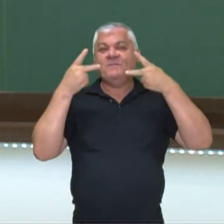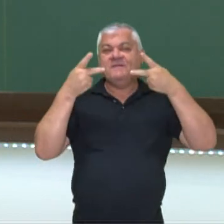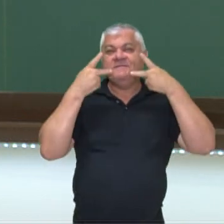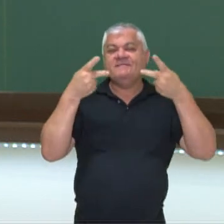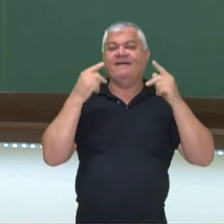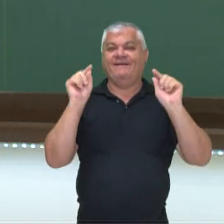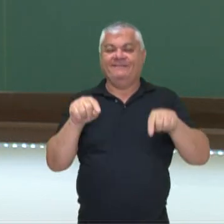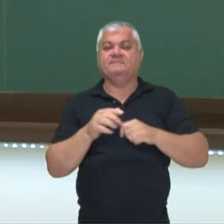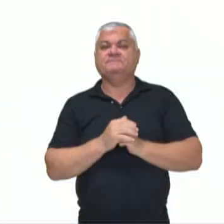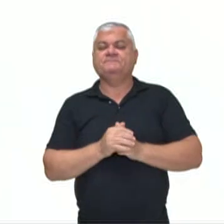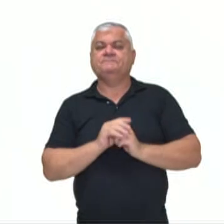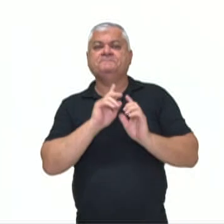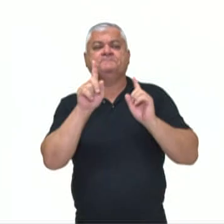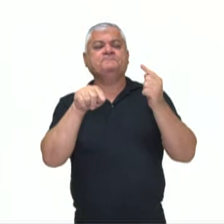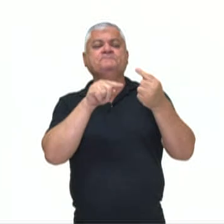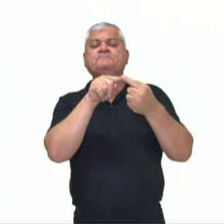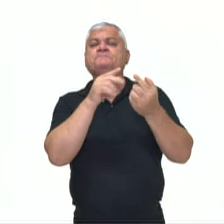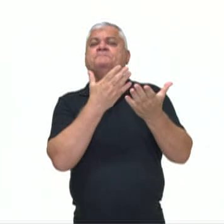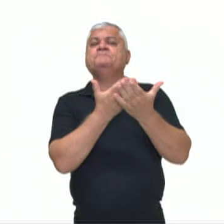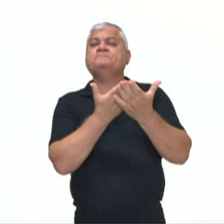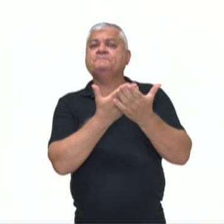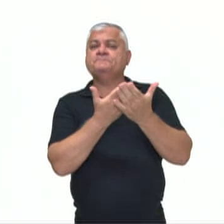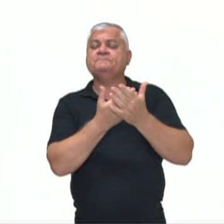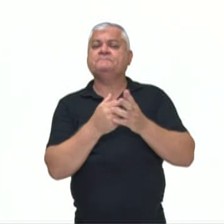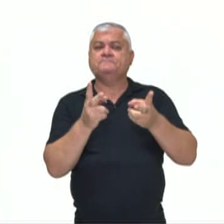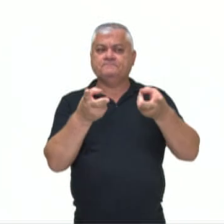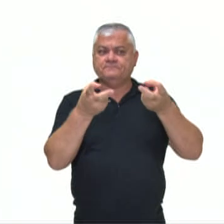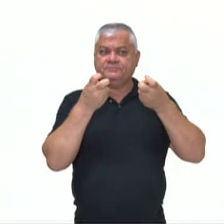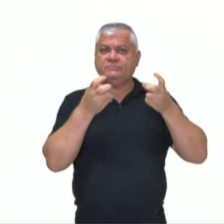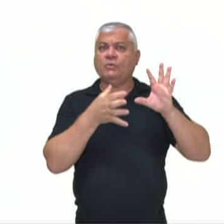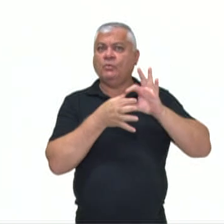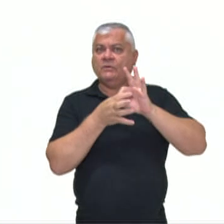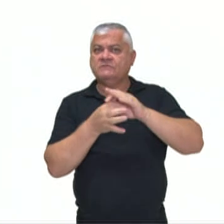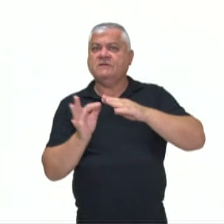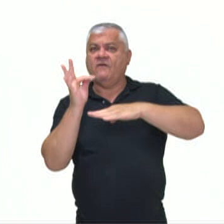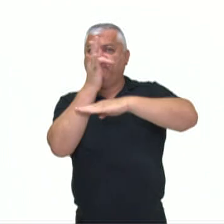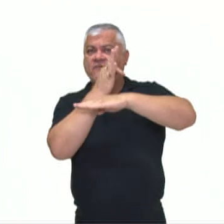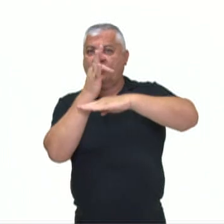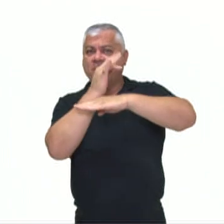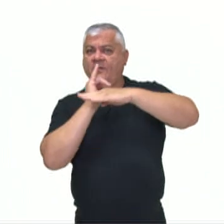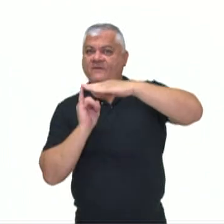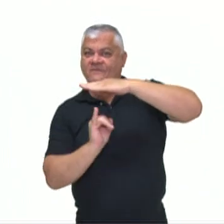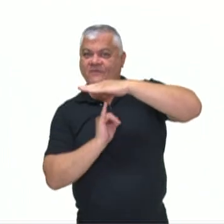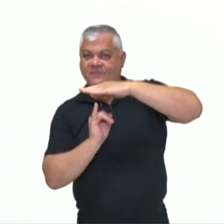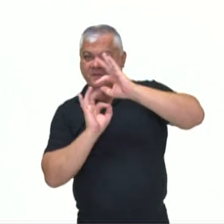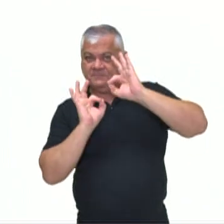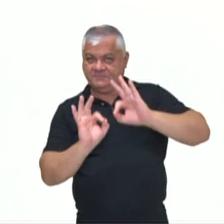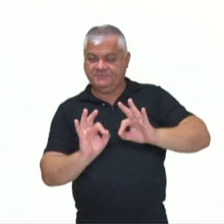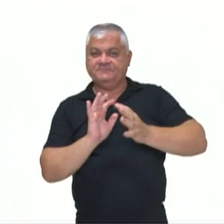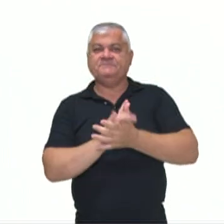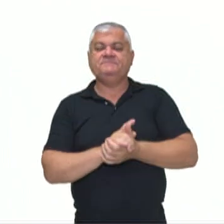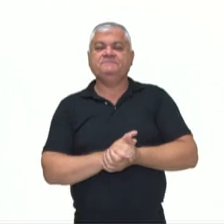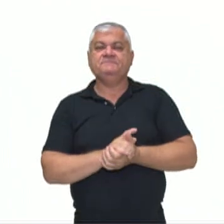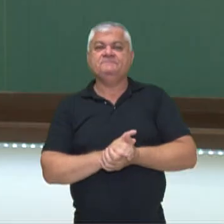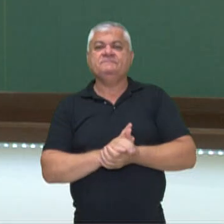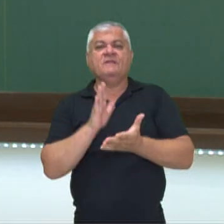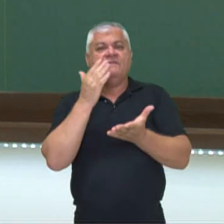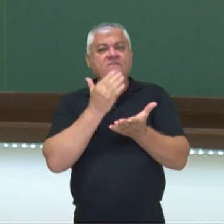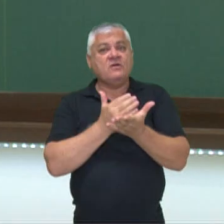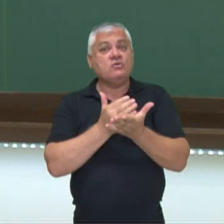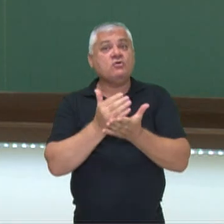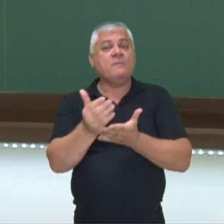aula? Reconhecer o contexto de uso da língua formal e informal. A ver? Muy bien, entonces para empezar vamos